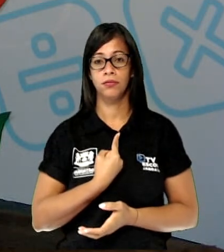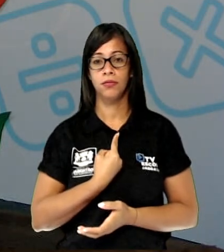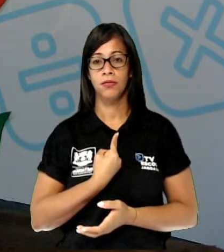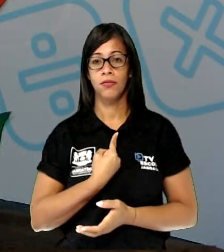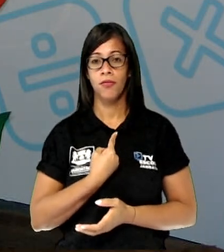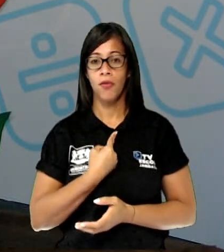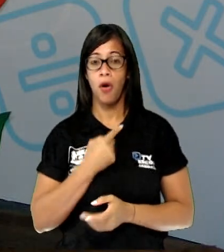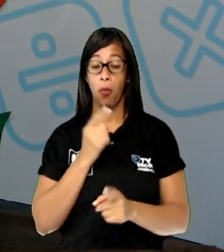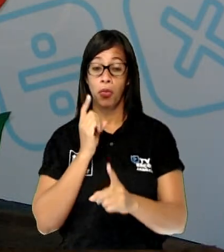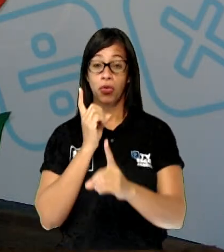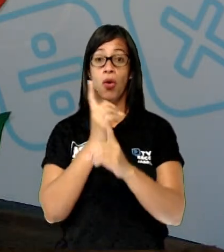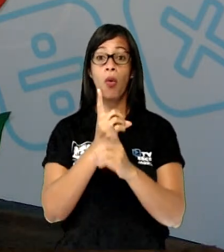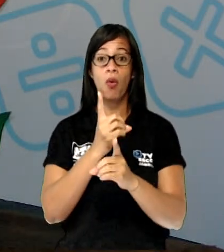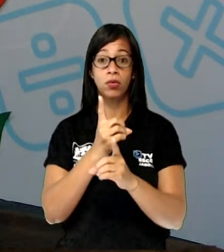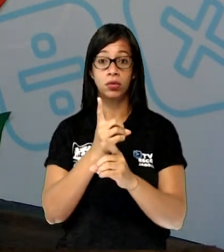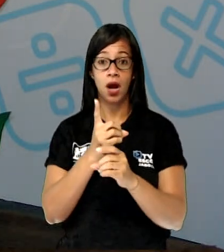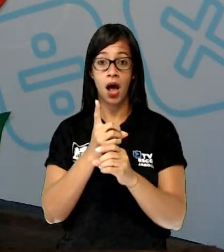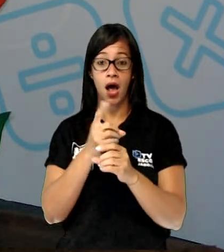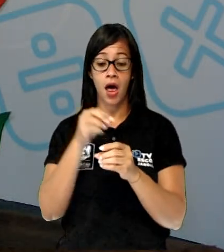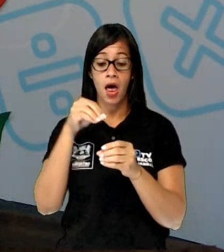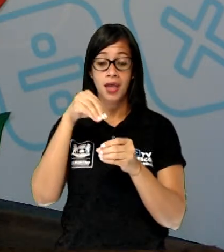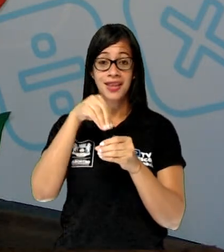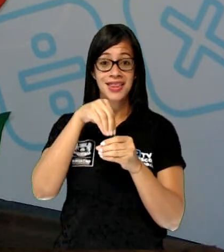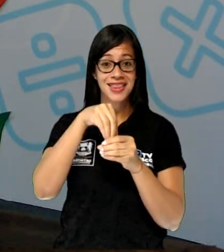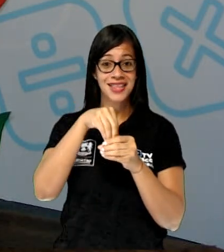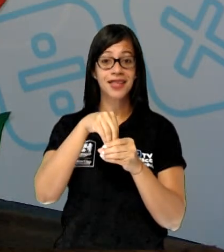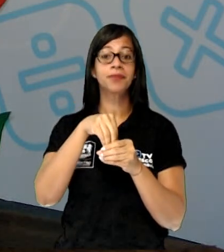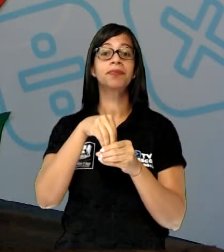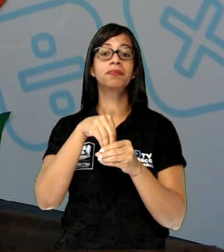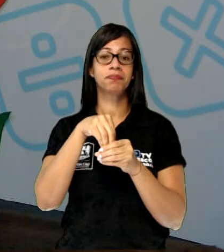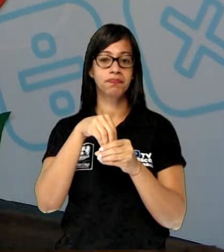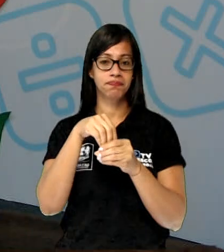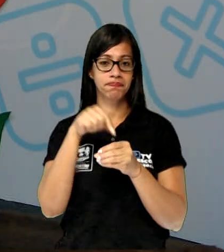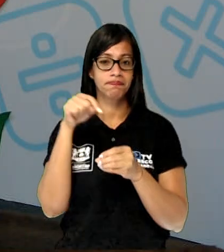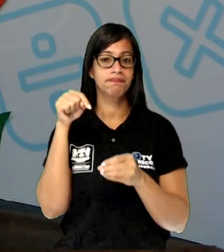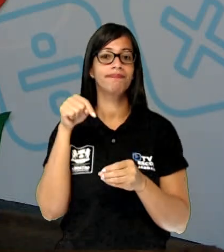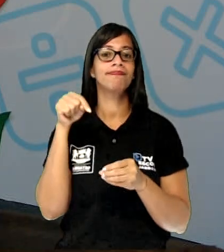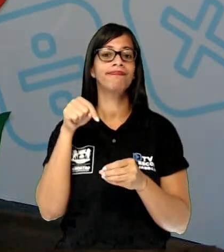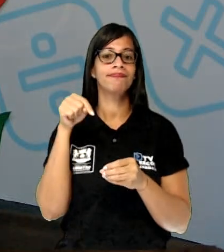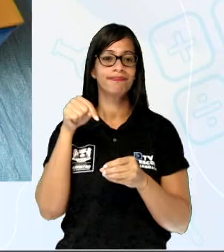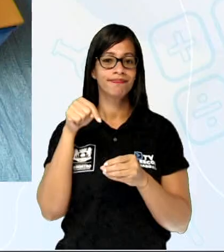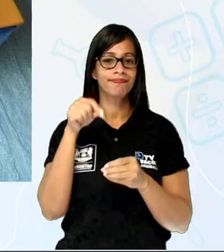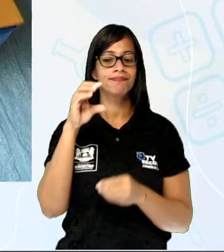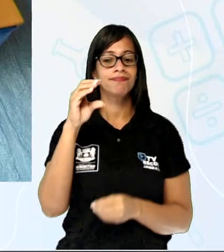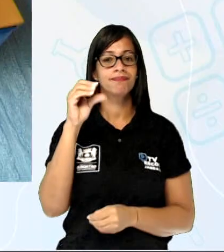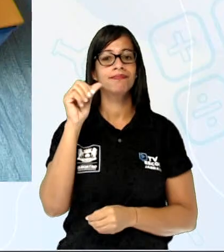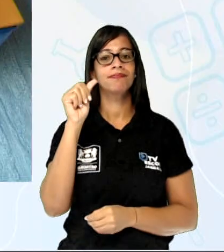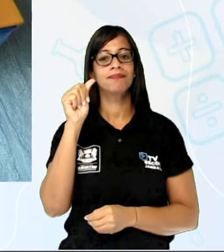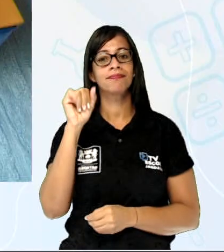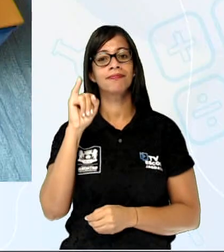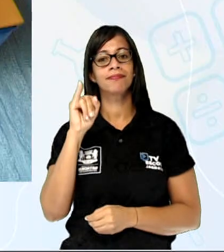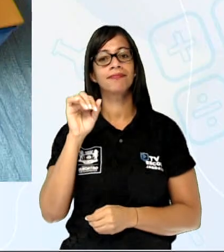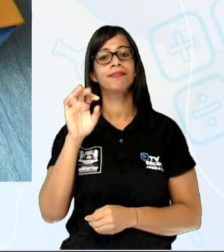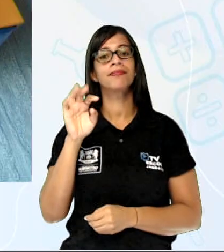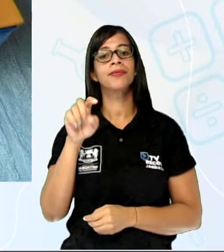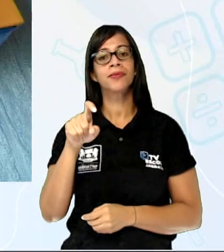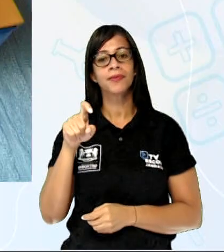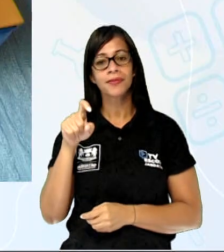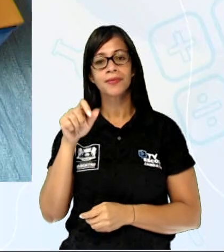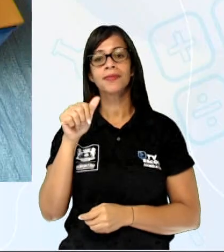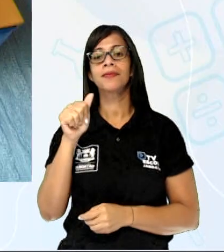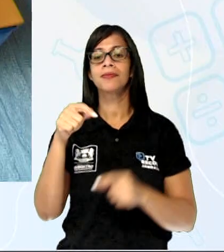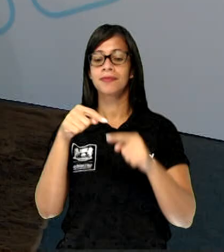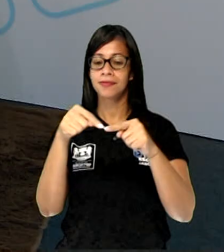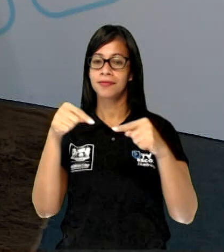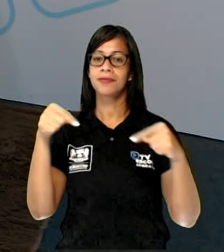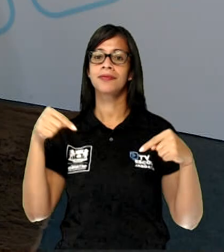nós vamos buscar alguns desses exemplos na caixa do medo. Nós